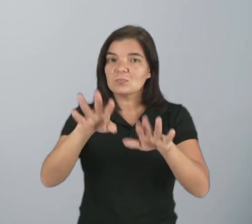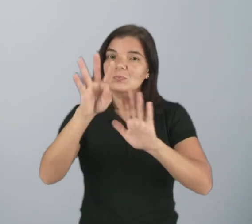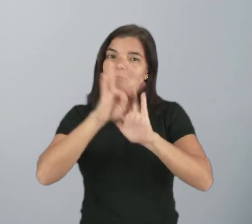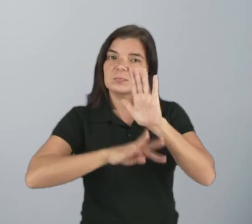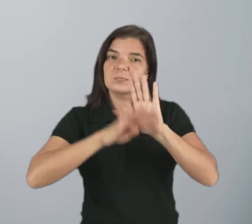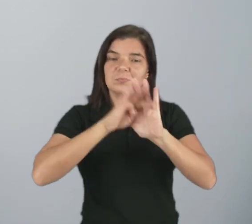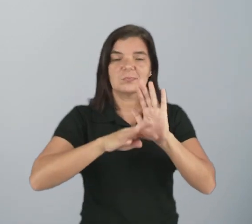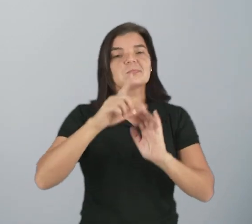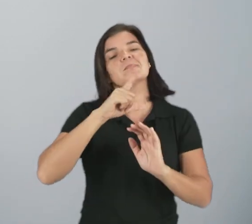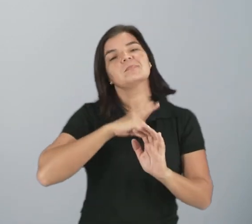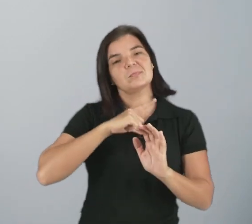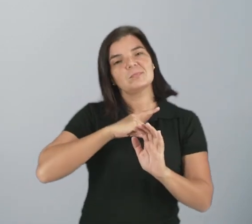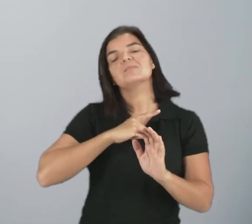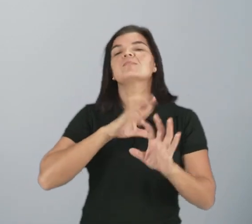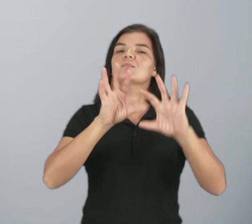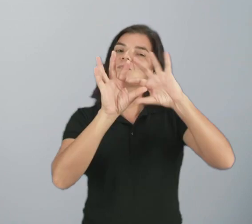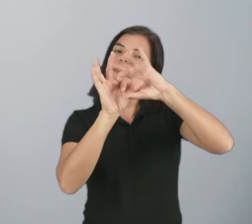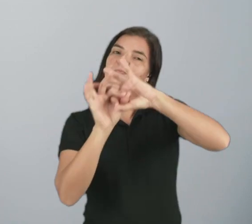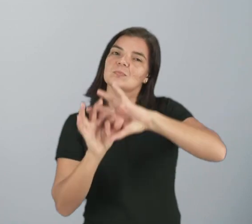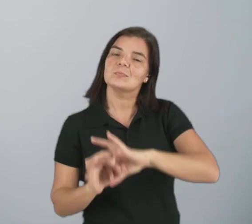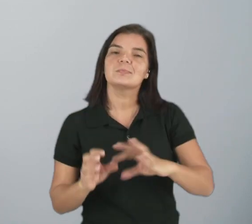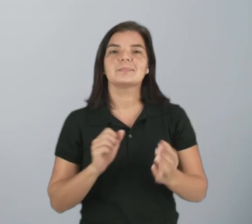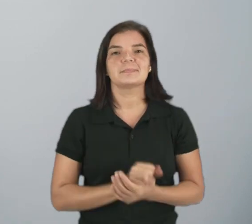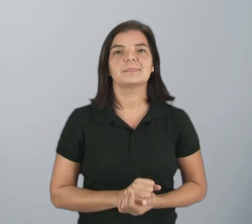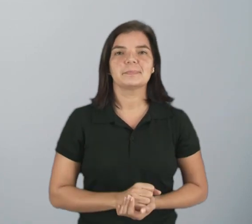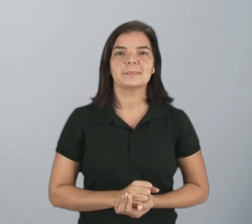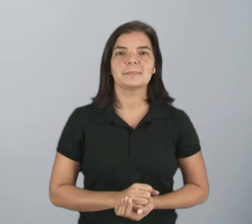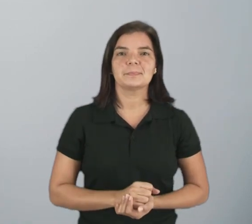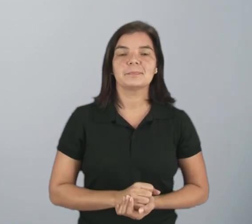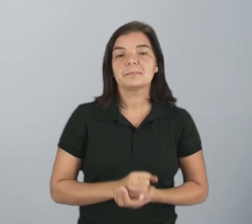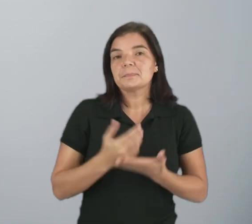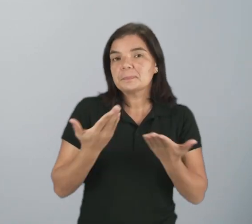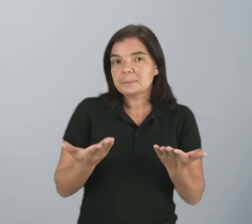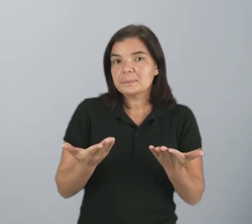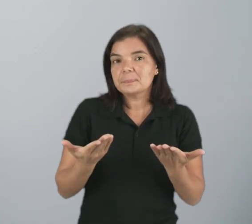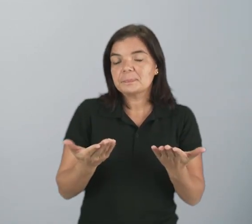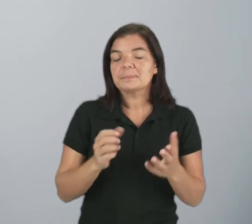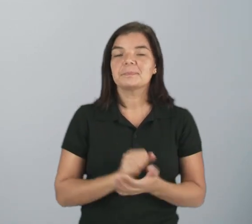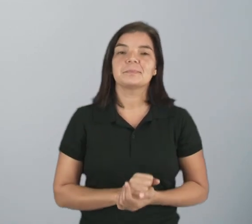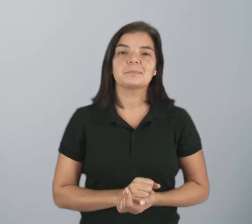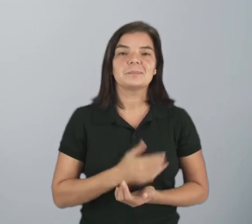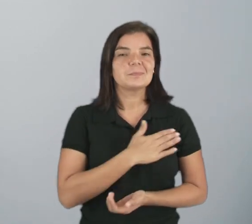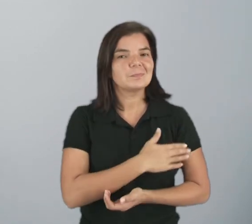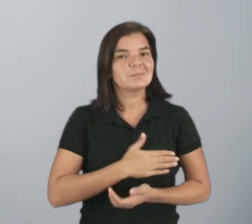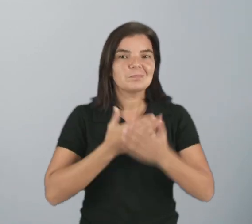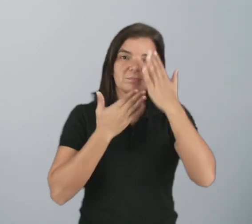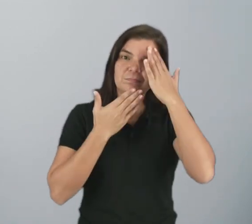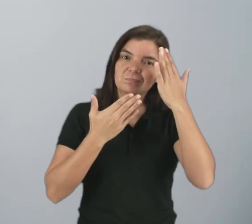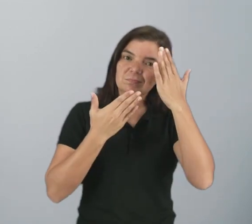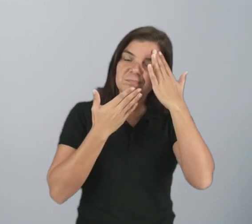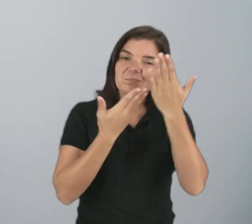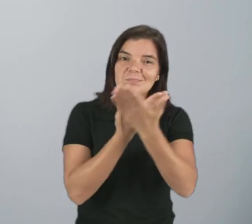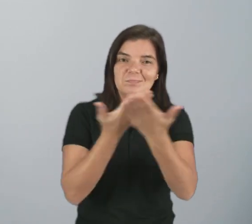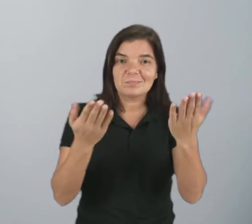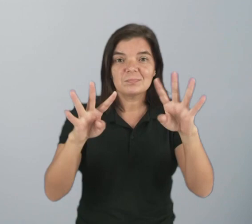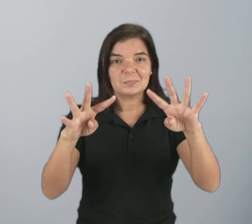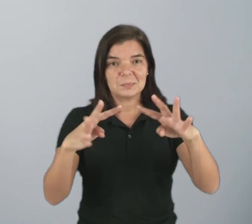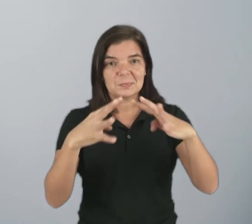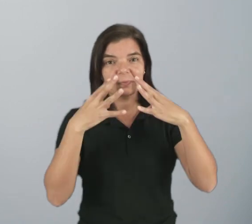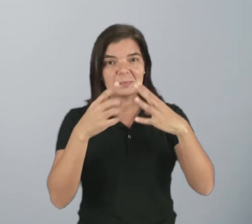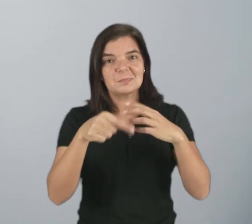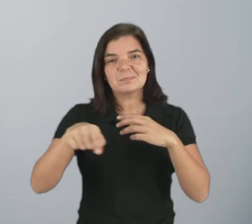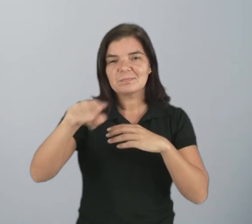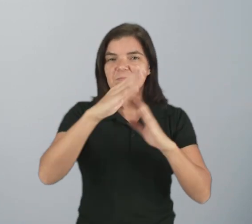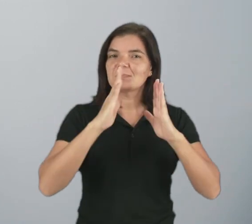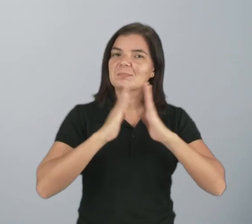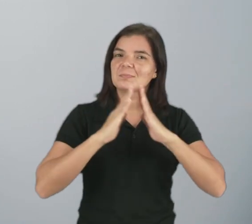meu texto que eu tenho um texto coerente. Bom, por aqui eu me despeço, eu gostaria de agradecer mais uma vez a sua atenção,